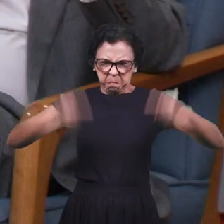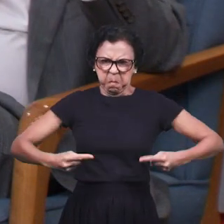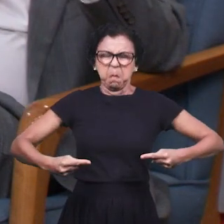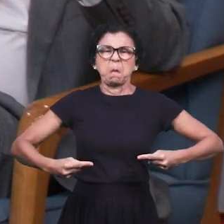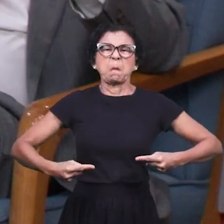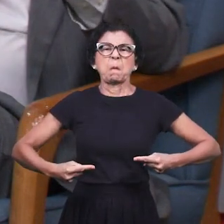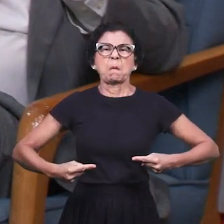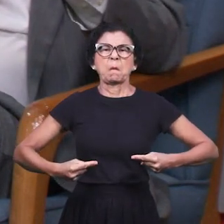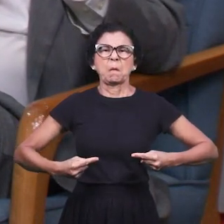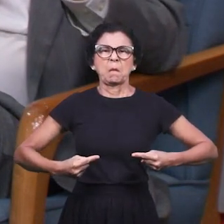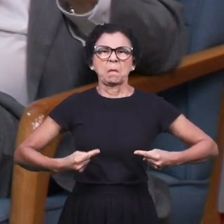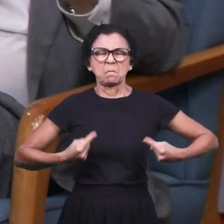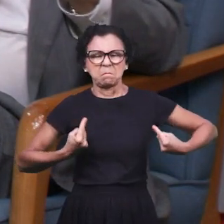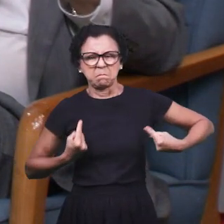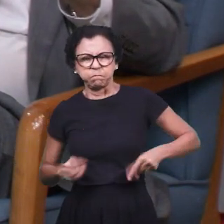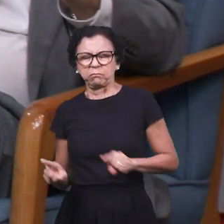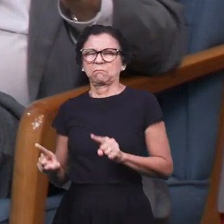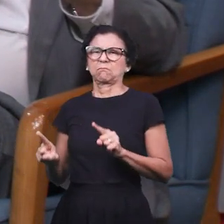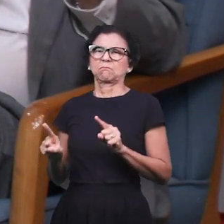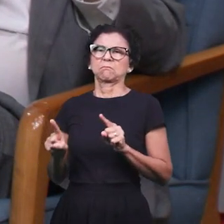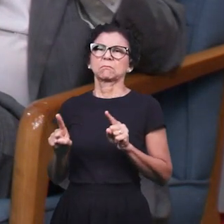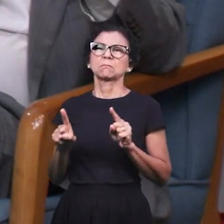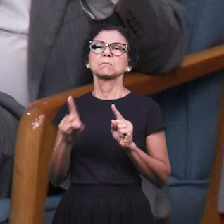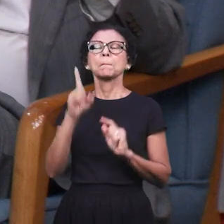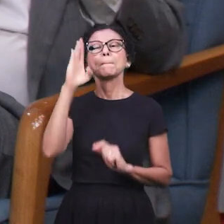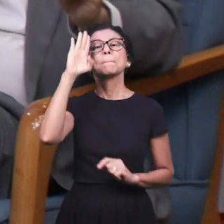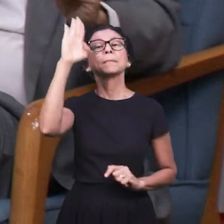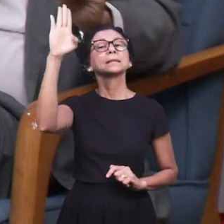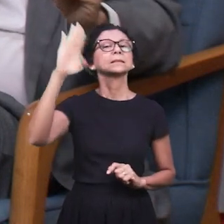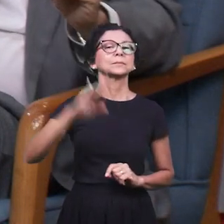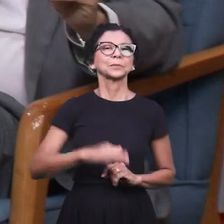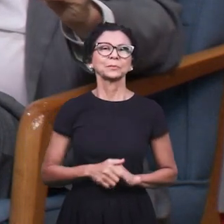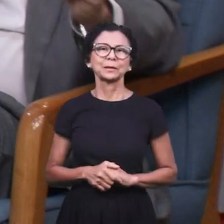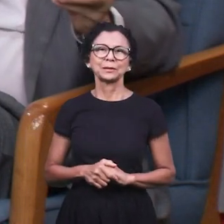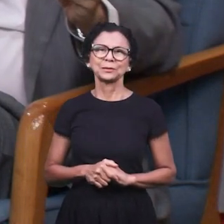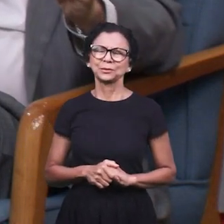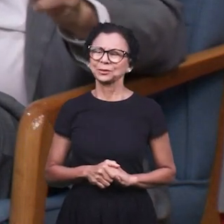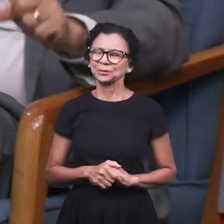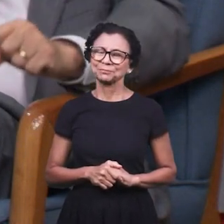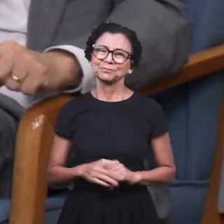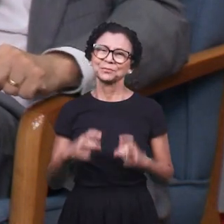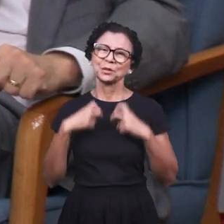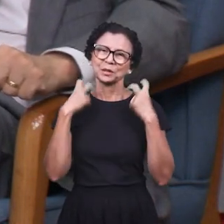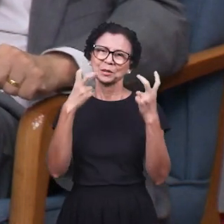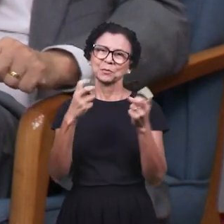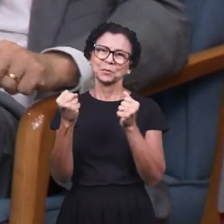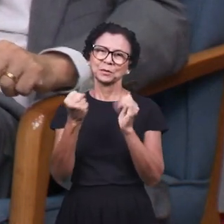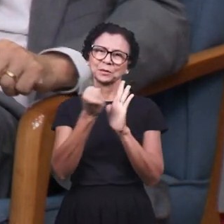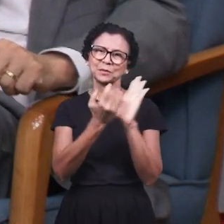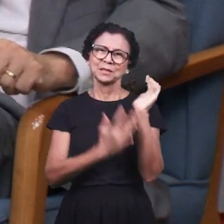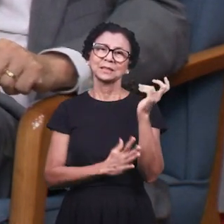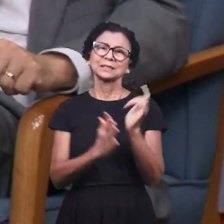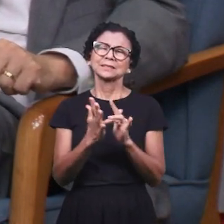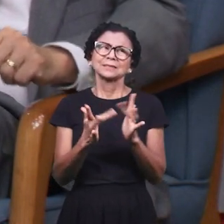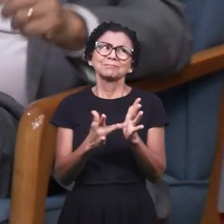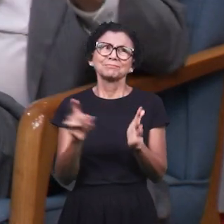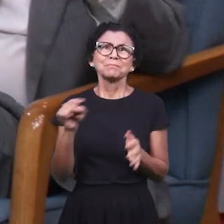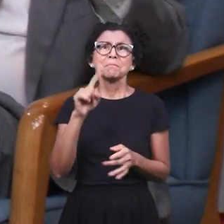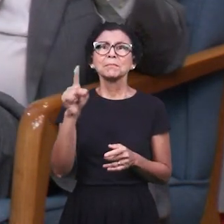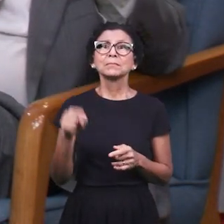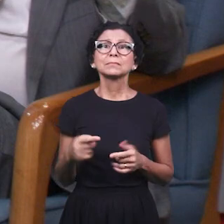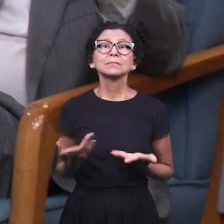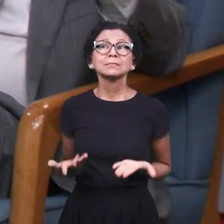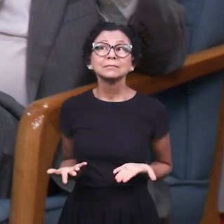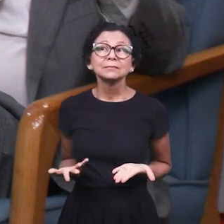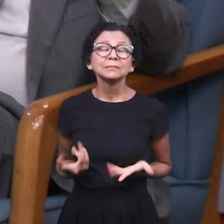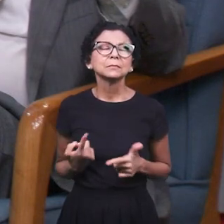levantam fortemente contra, principalmente, inicialmente, o clamor pelo sangue de Jesus.